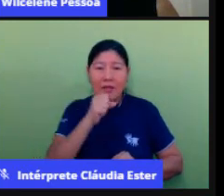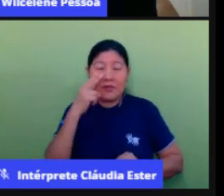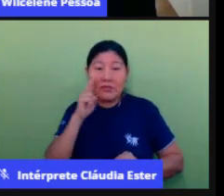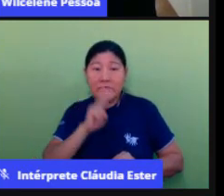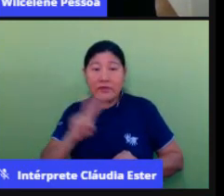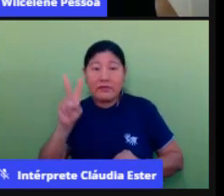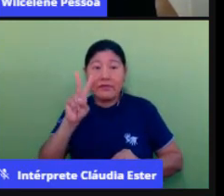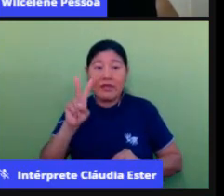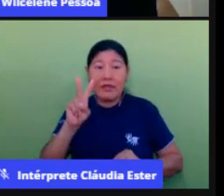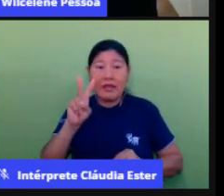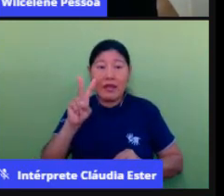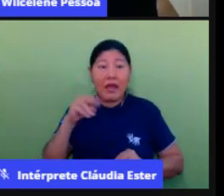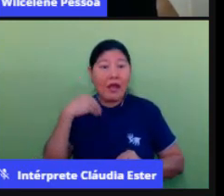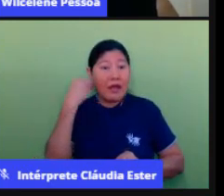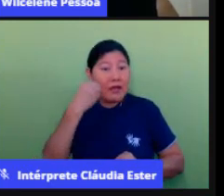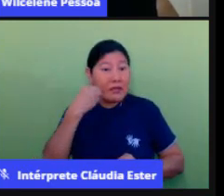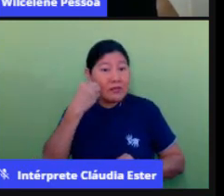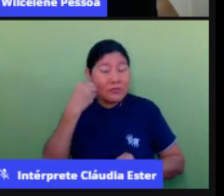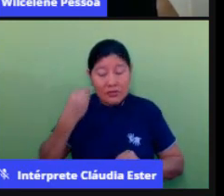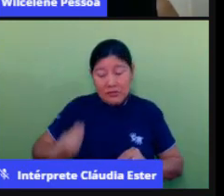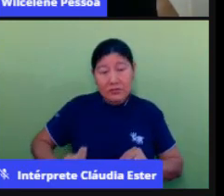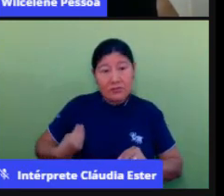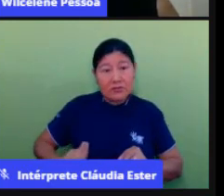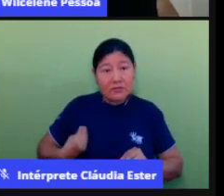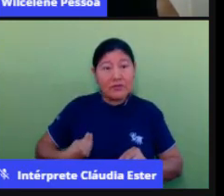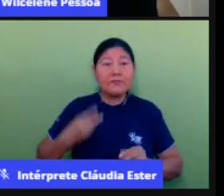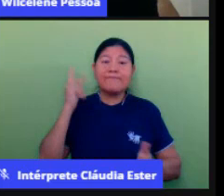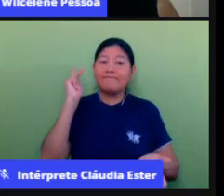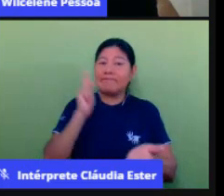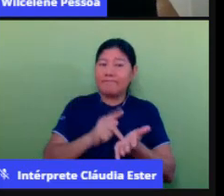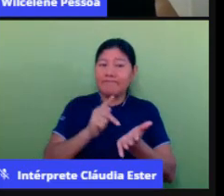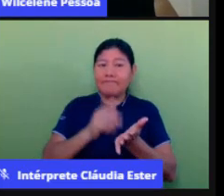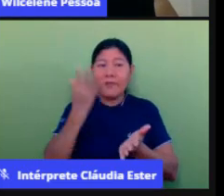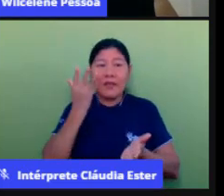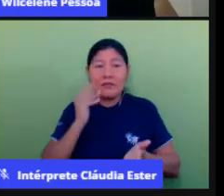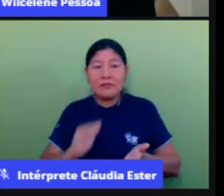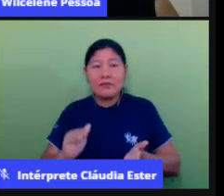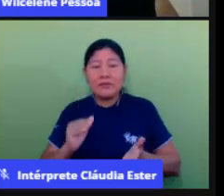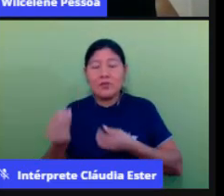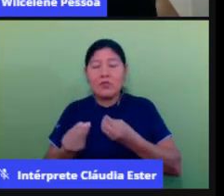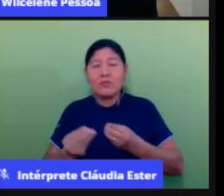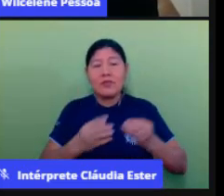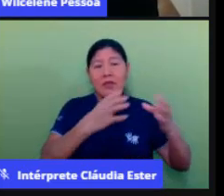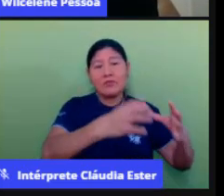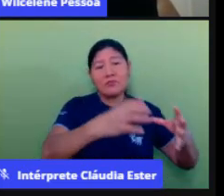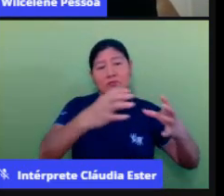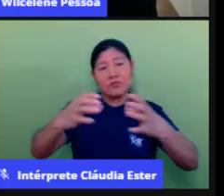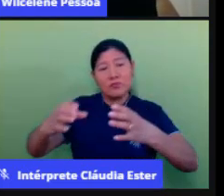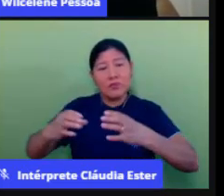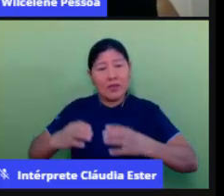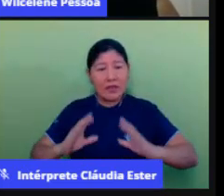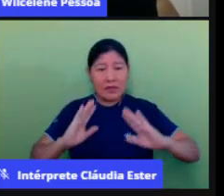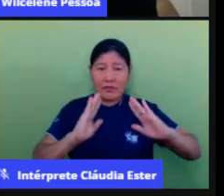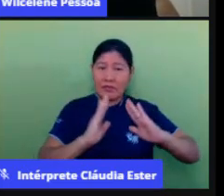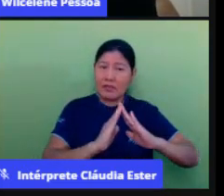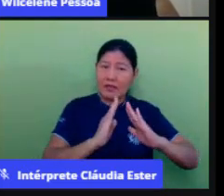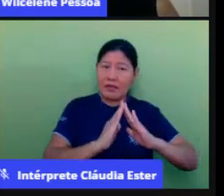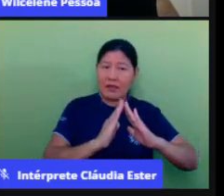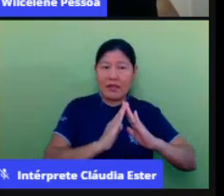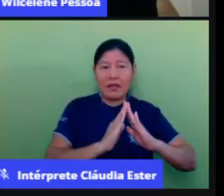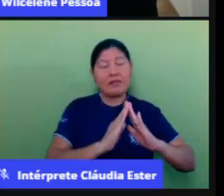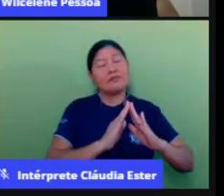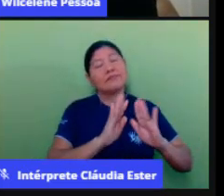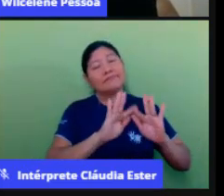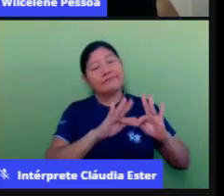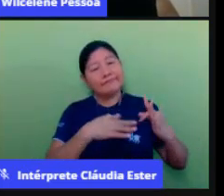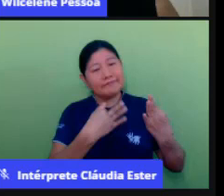realidade de como as pessoas que estão confinadas em casas ressignificam esses espaços, utilizam esse espaço, algumas dificuldades das famílias